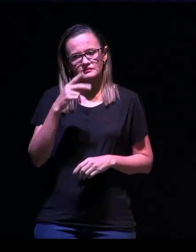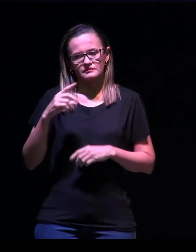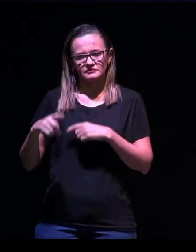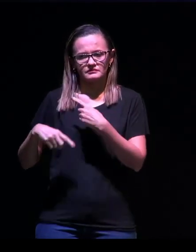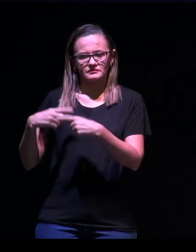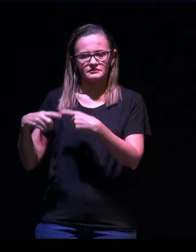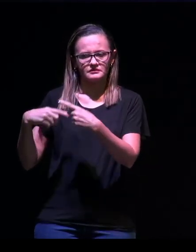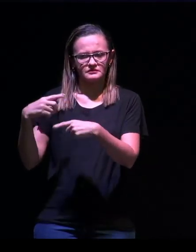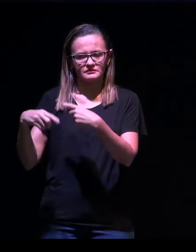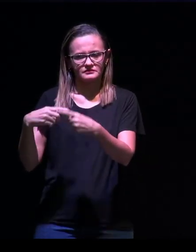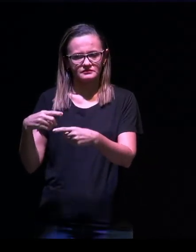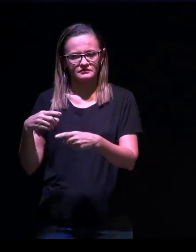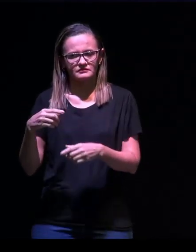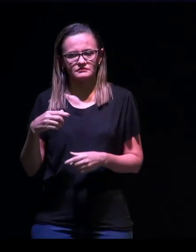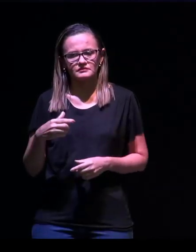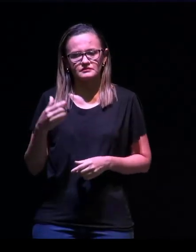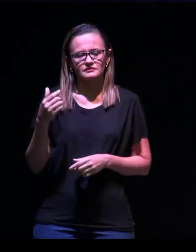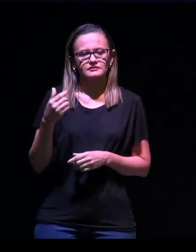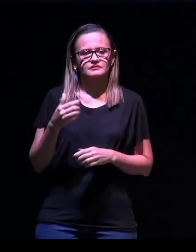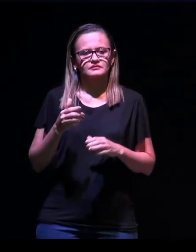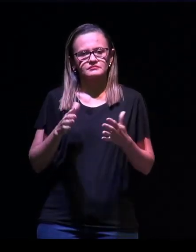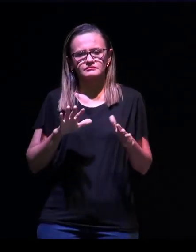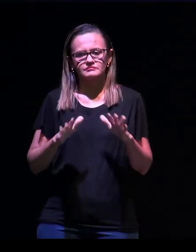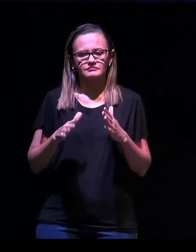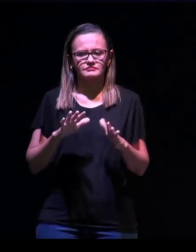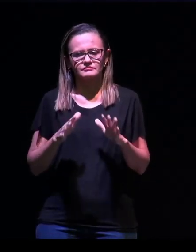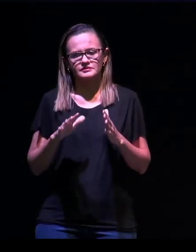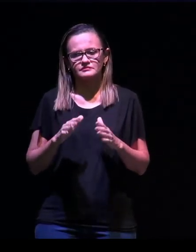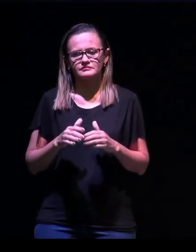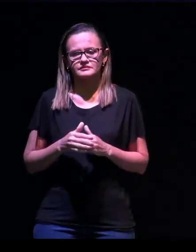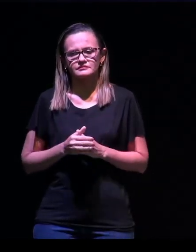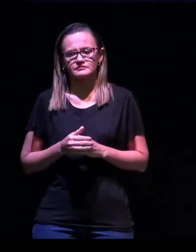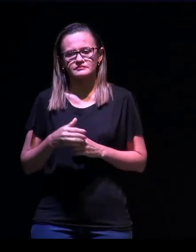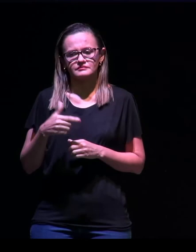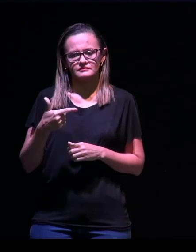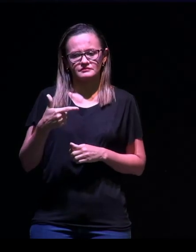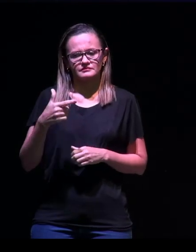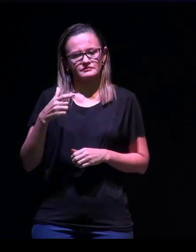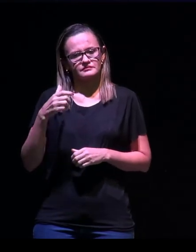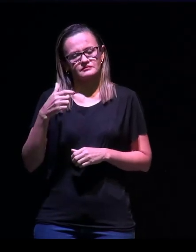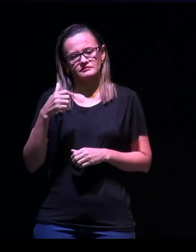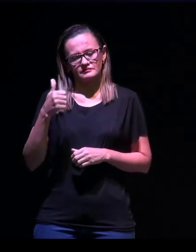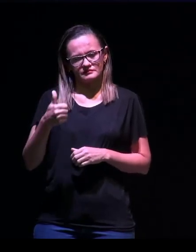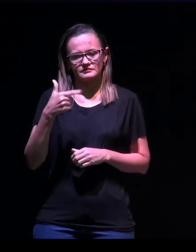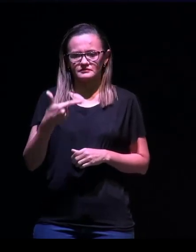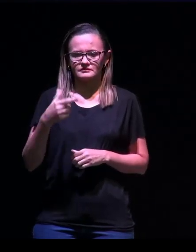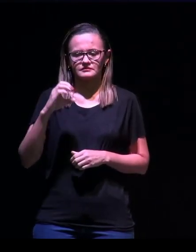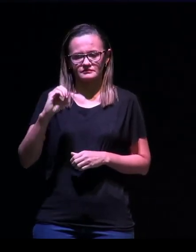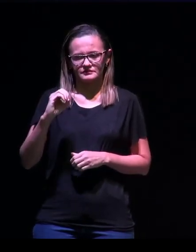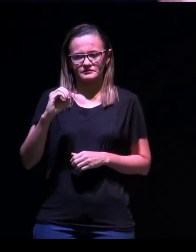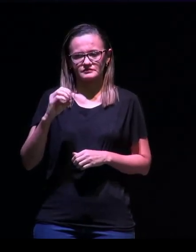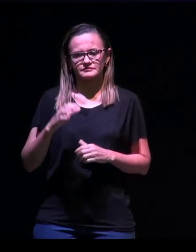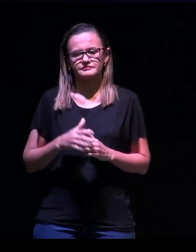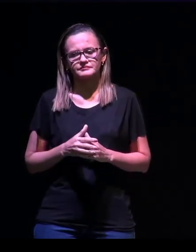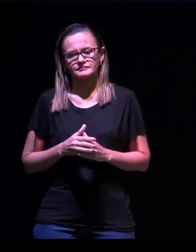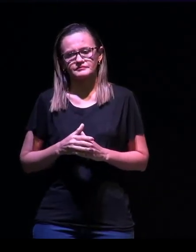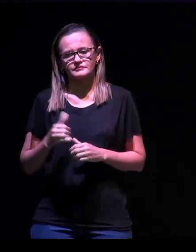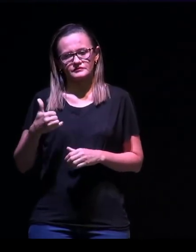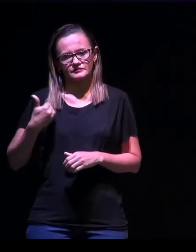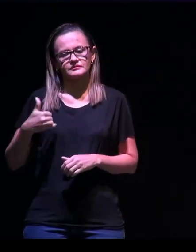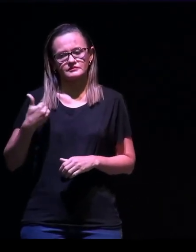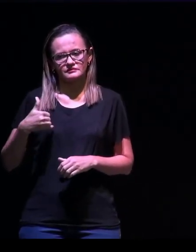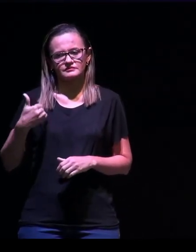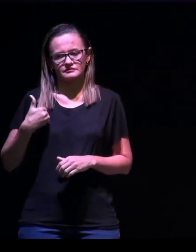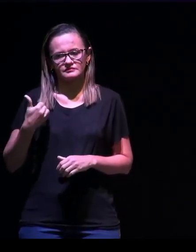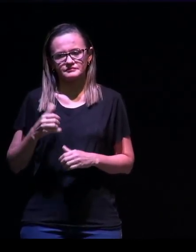para mim geração é 120, não. Está na Bíblia que uma geração duraria 70 ou 80 anos, com algumas exceções que a gente sabe que